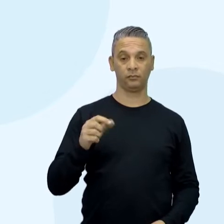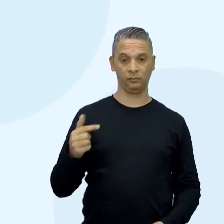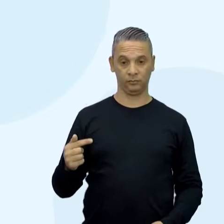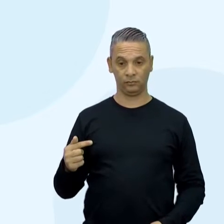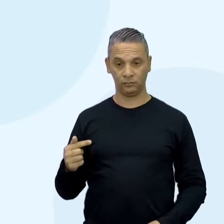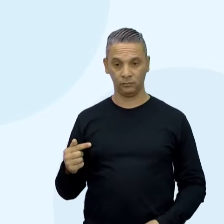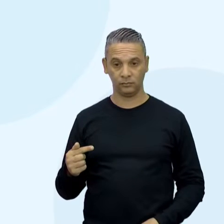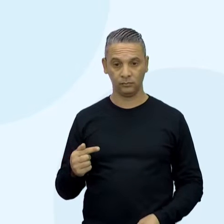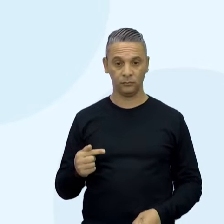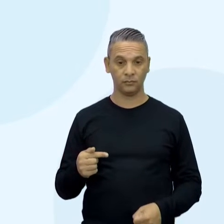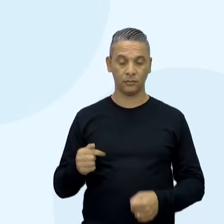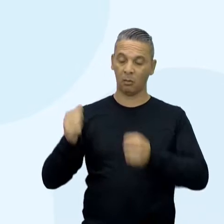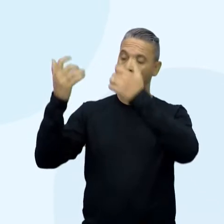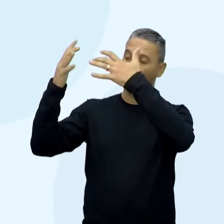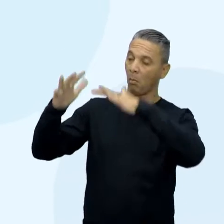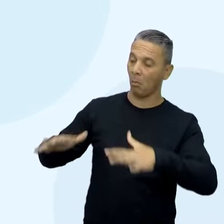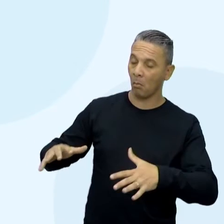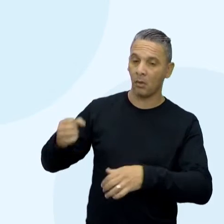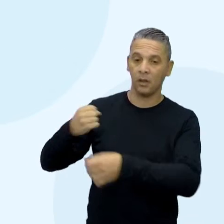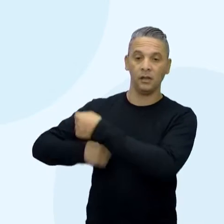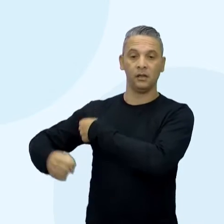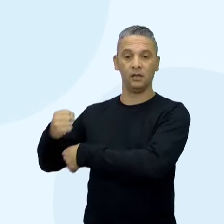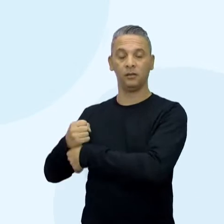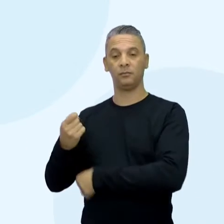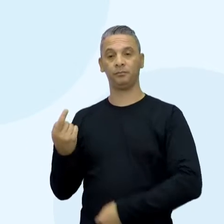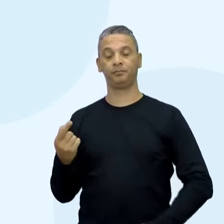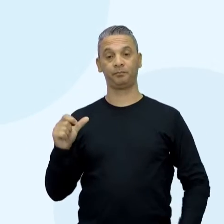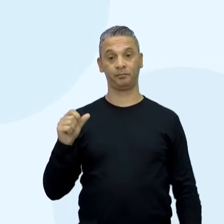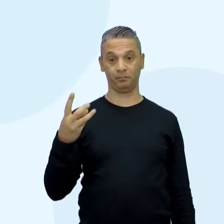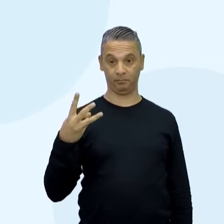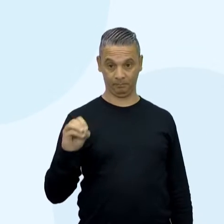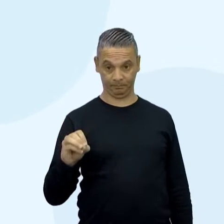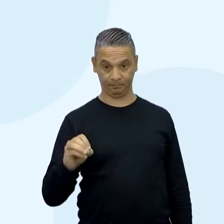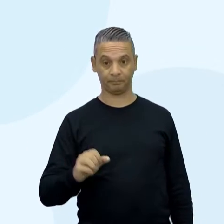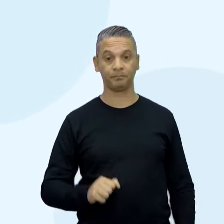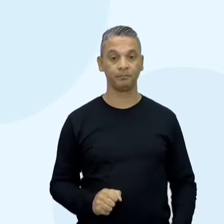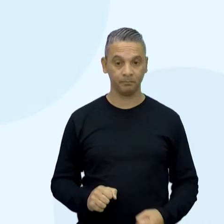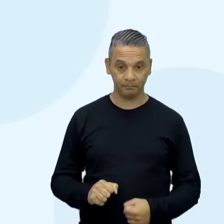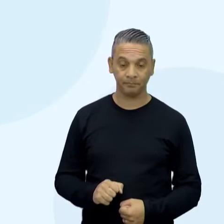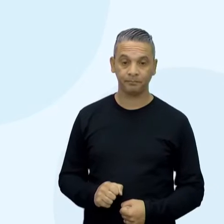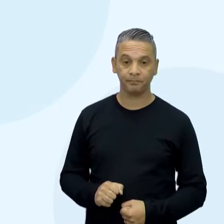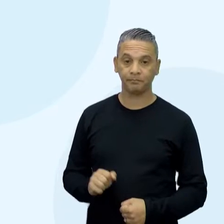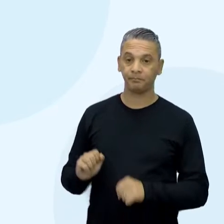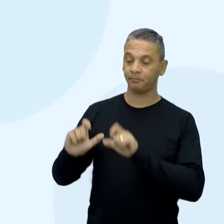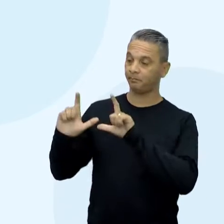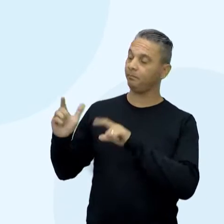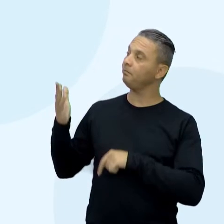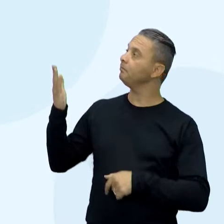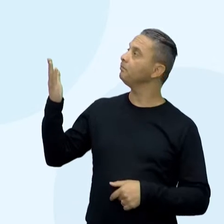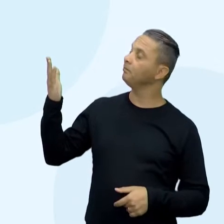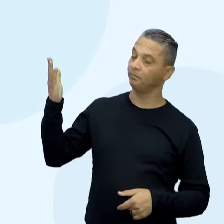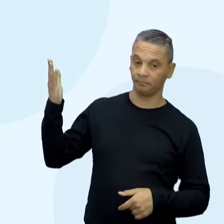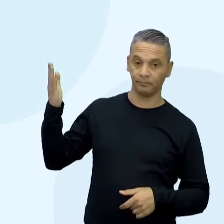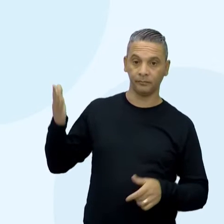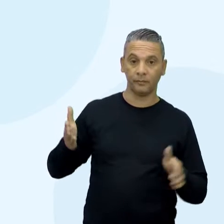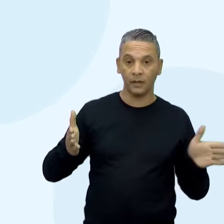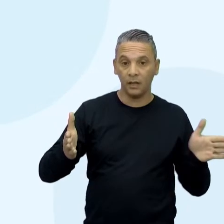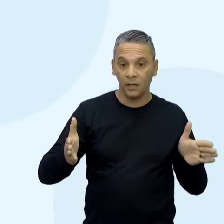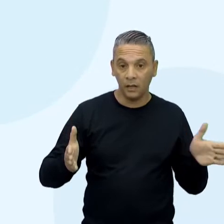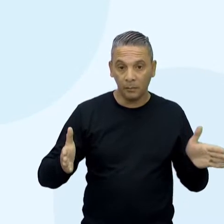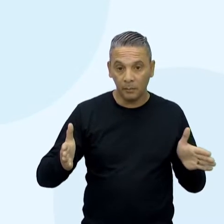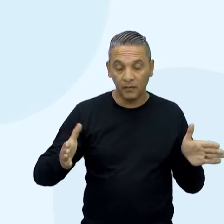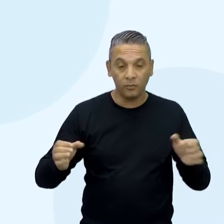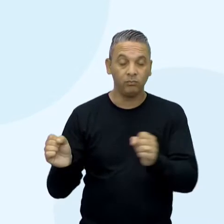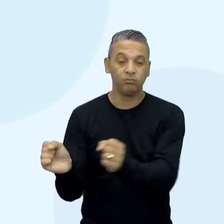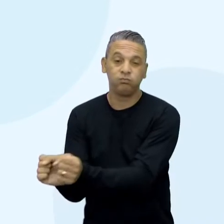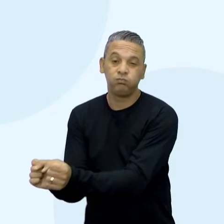1757 e foi demolida no ano de 1930. Próximo item na nossa tela. Durante